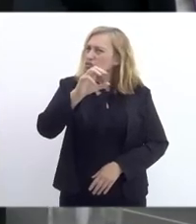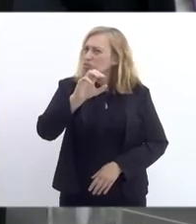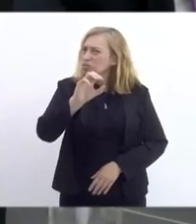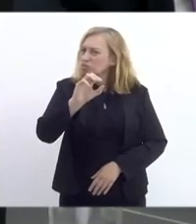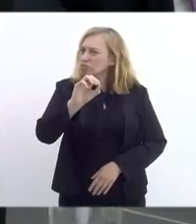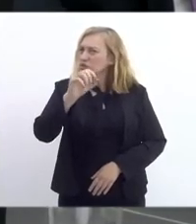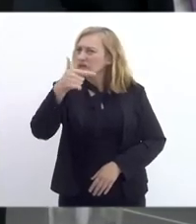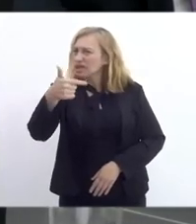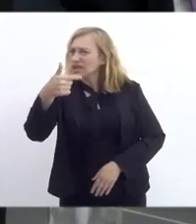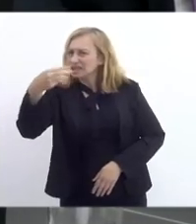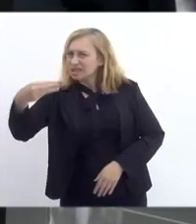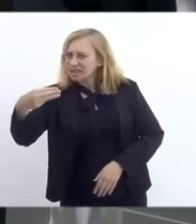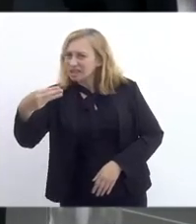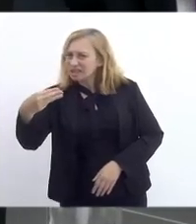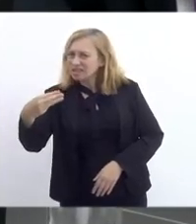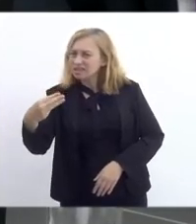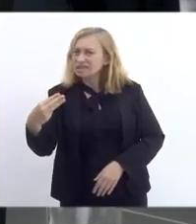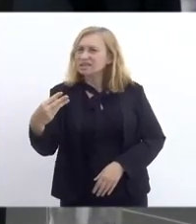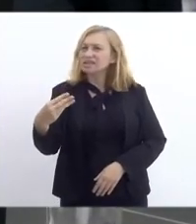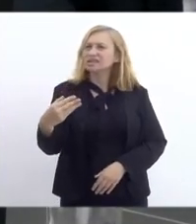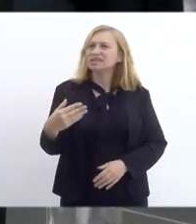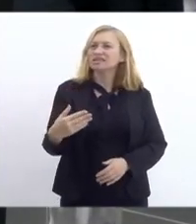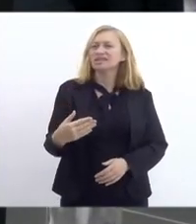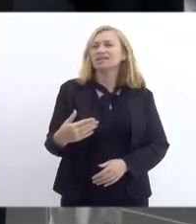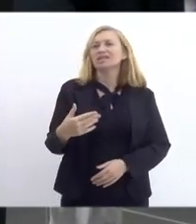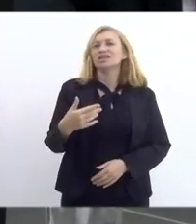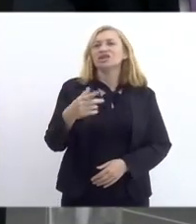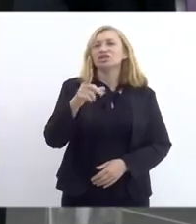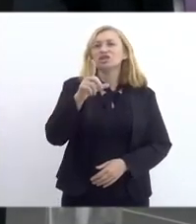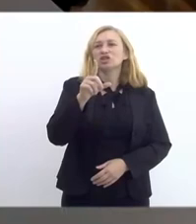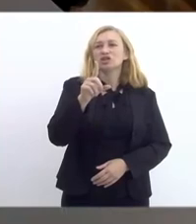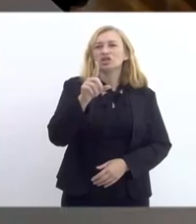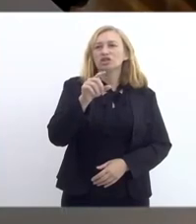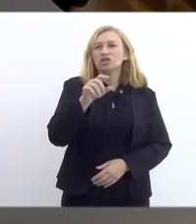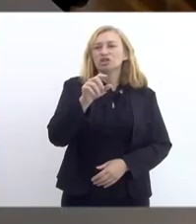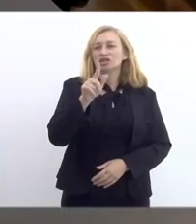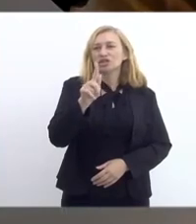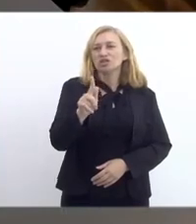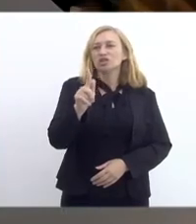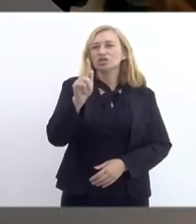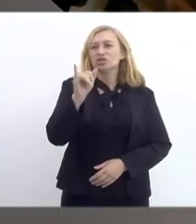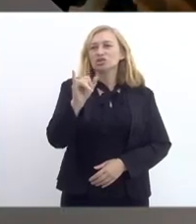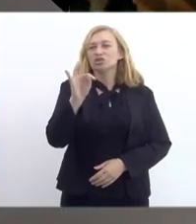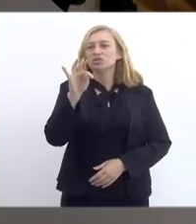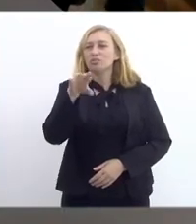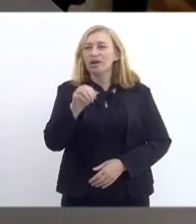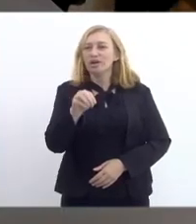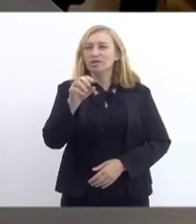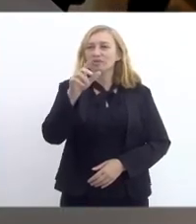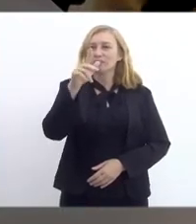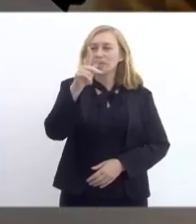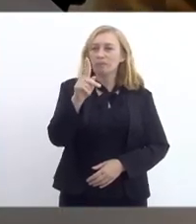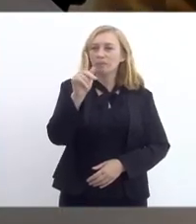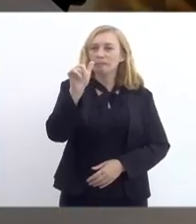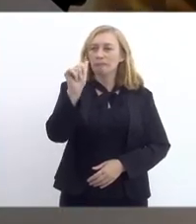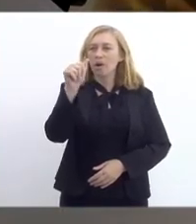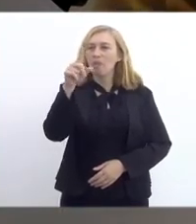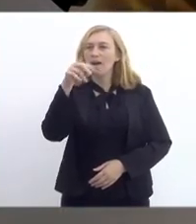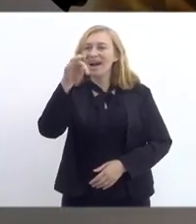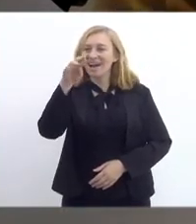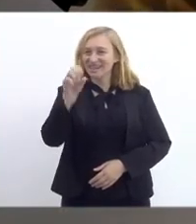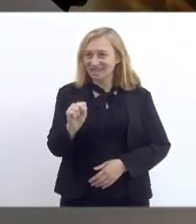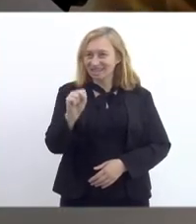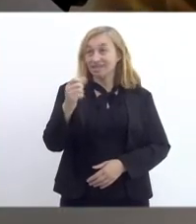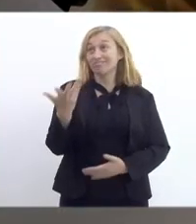2013 de 2013 do Gilberto Palmares, do Partido 13. Essa foi a maior coincidência da história da CCJ. E que versa